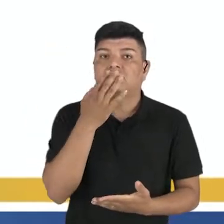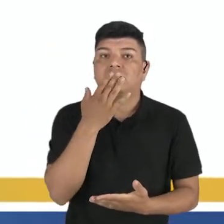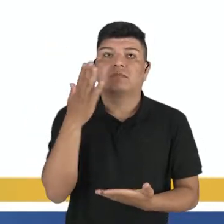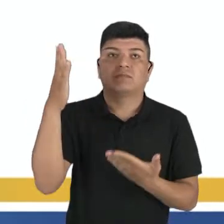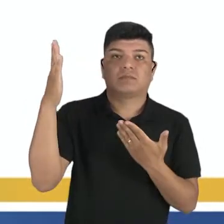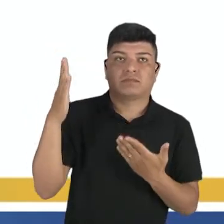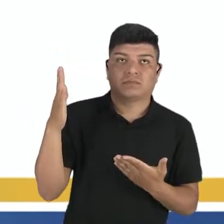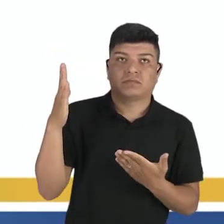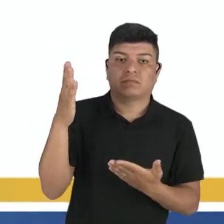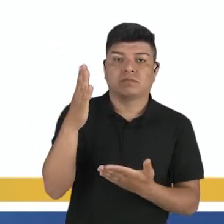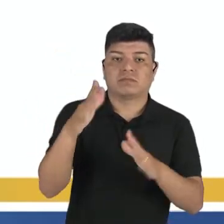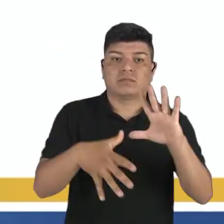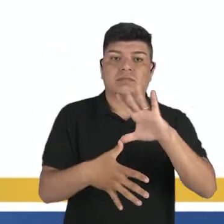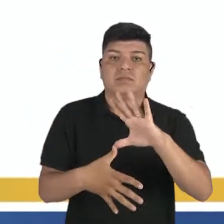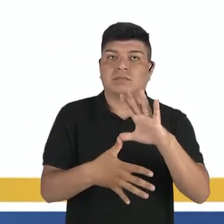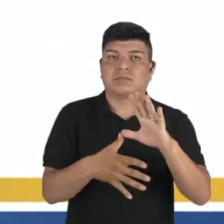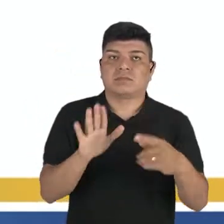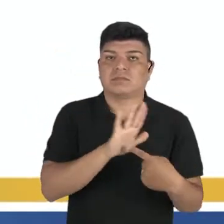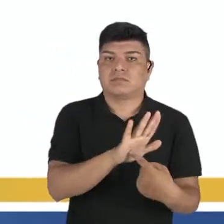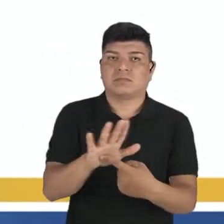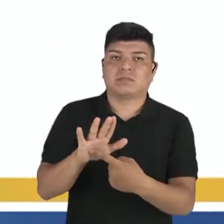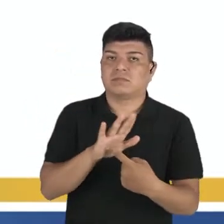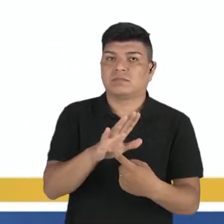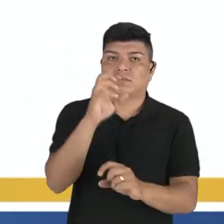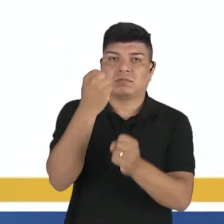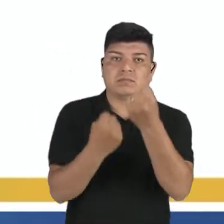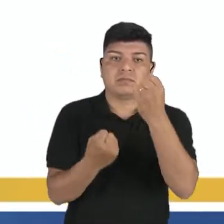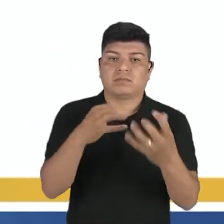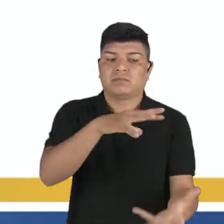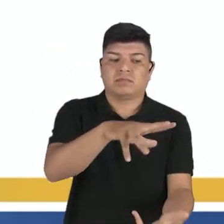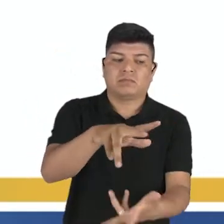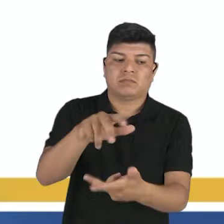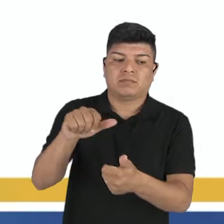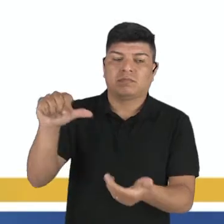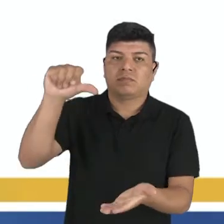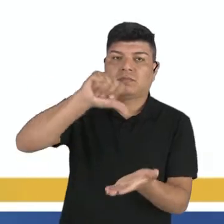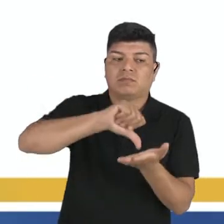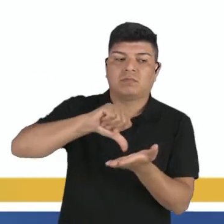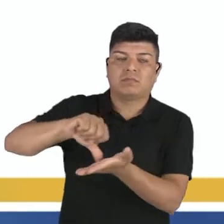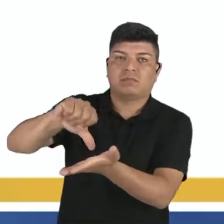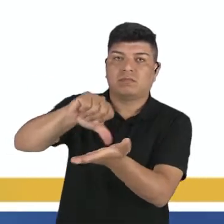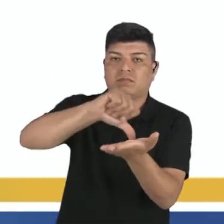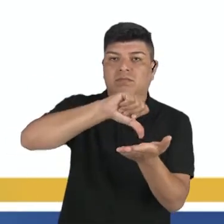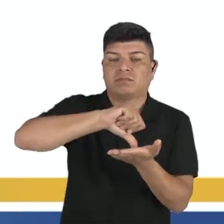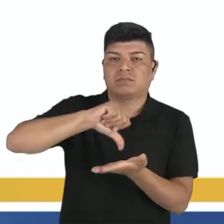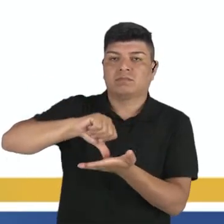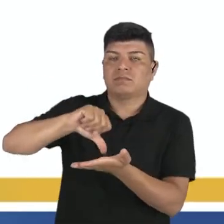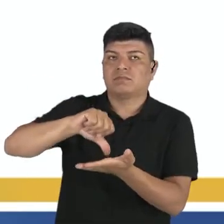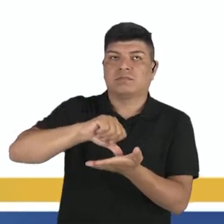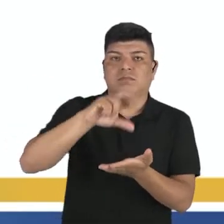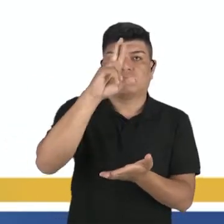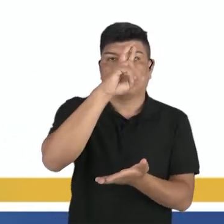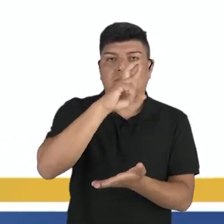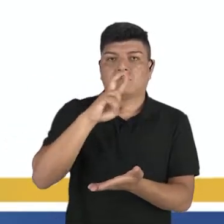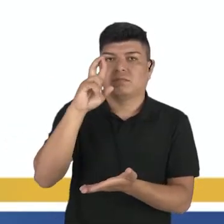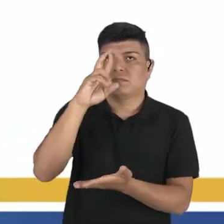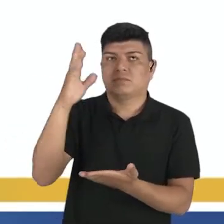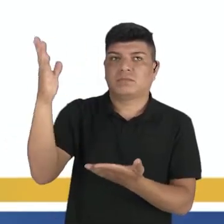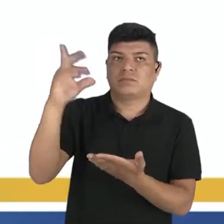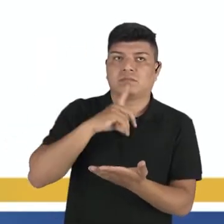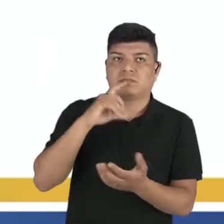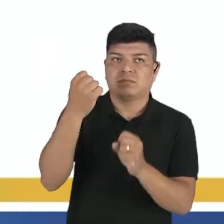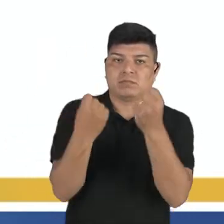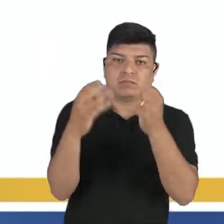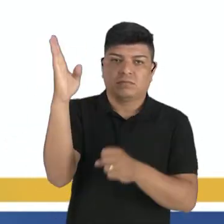amarelo no mapa mostram os polos industriais a nível de mundo, né? Relacionado ao mundo. Aí vocês podem observar aí onde